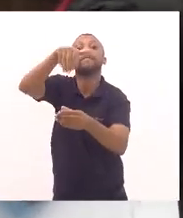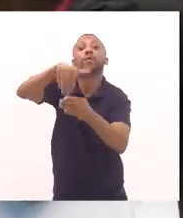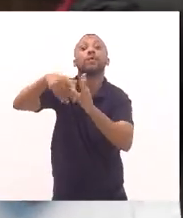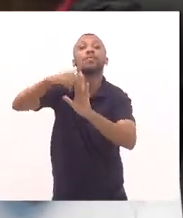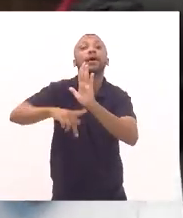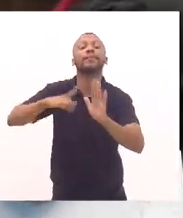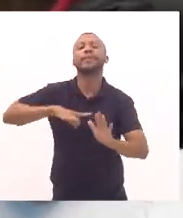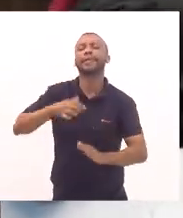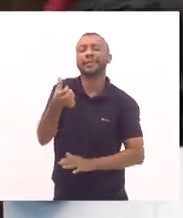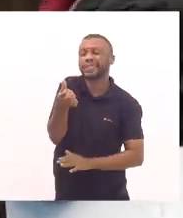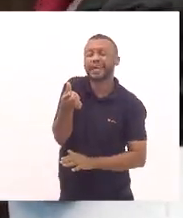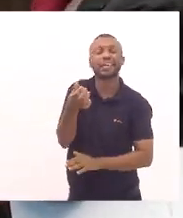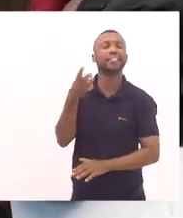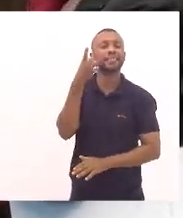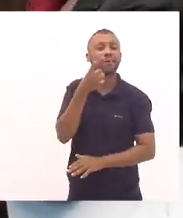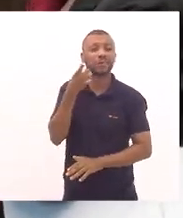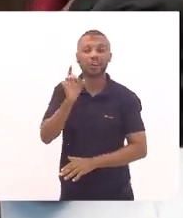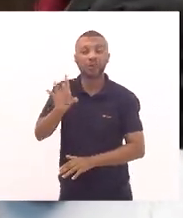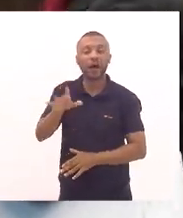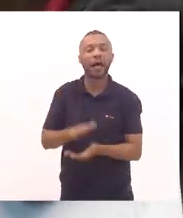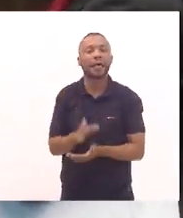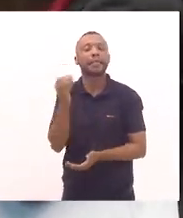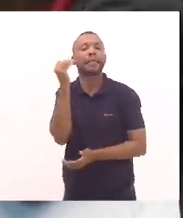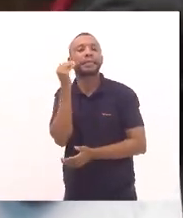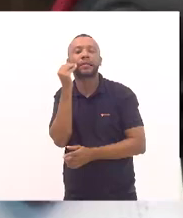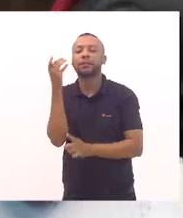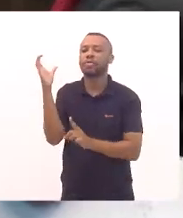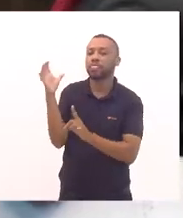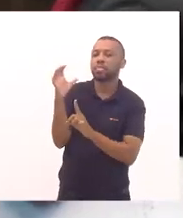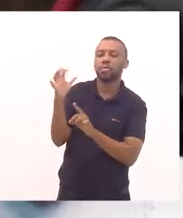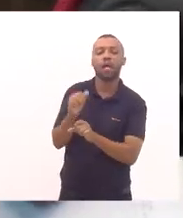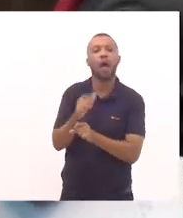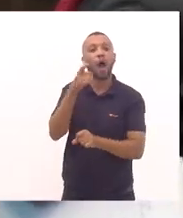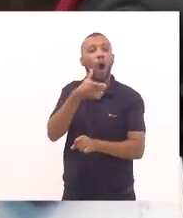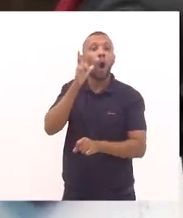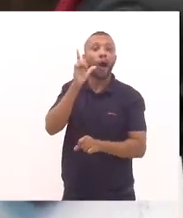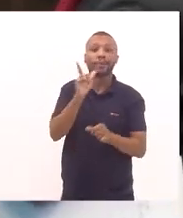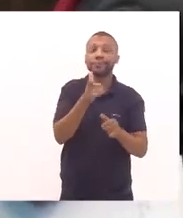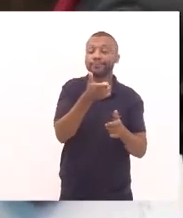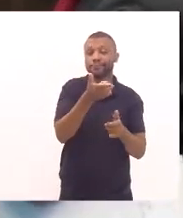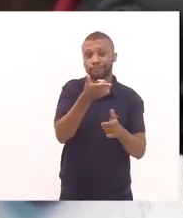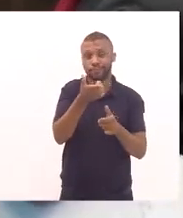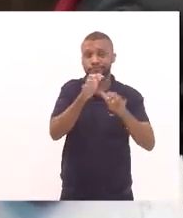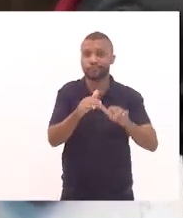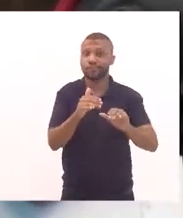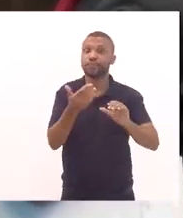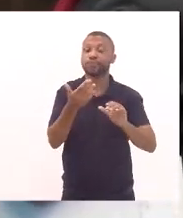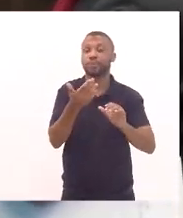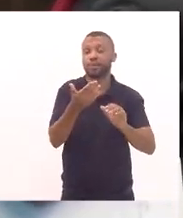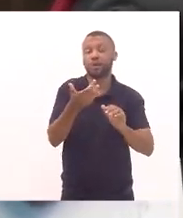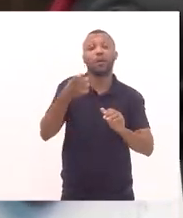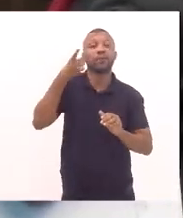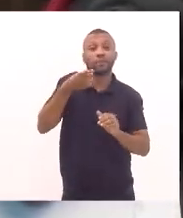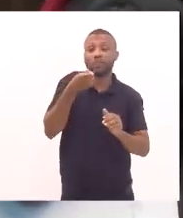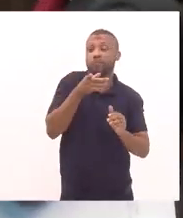dúzia de deputados aqui tentando, mandou ontem para a votação do Tribunal de Contas